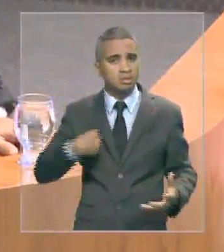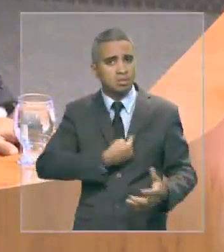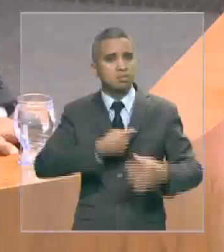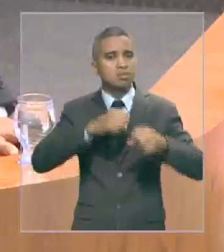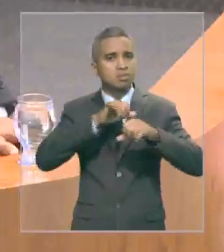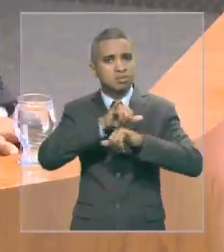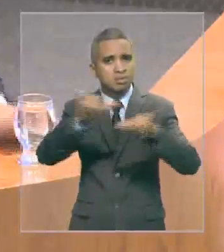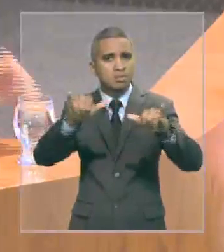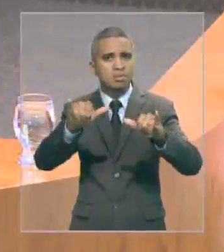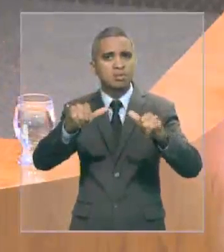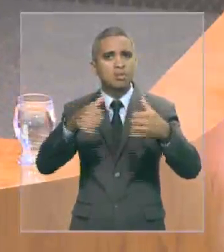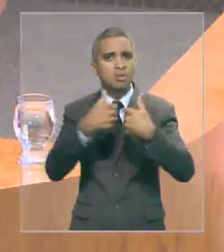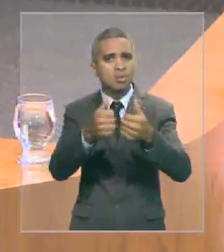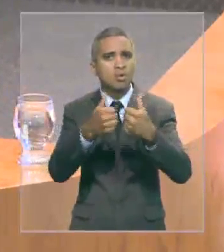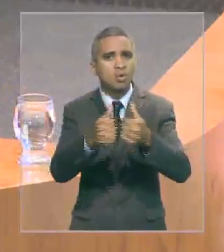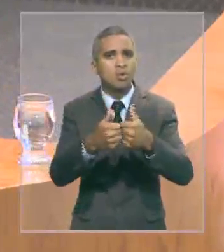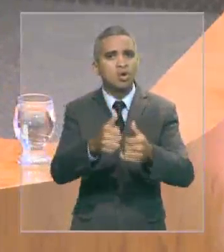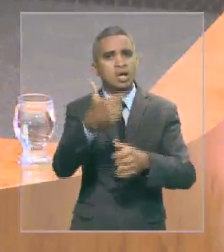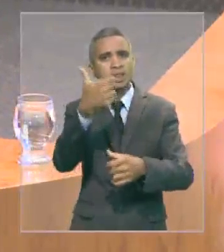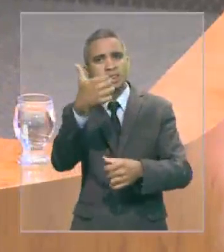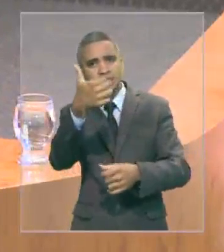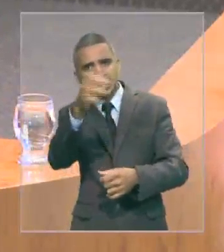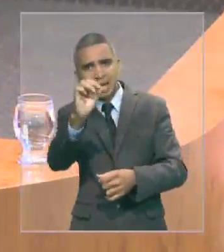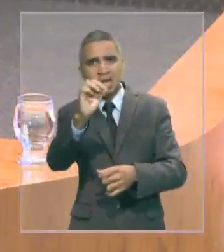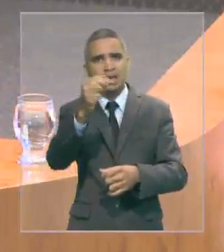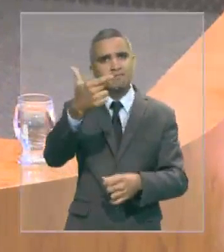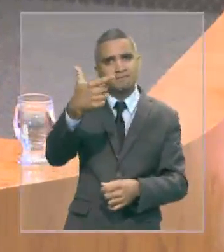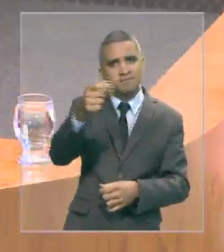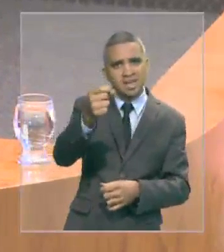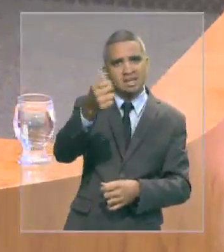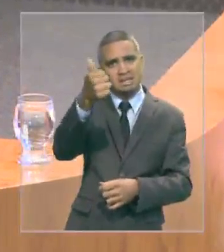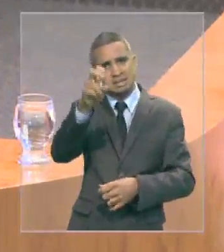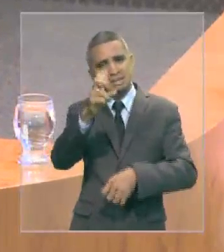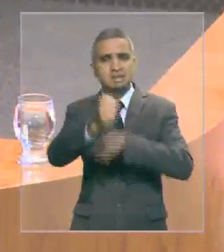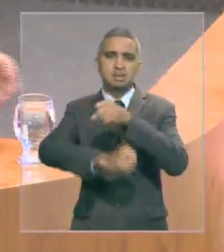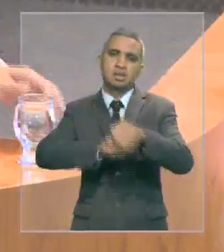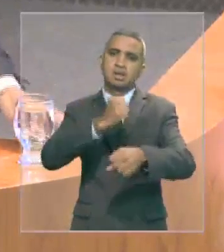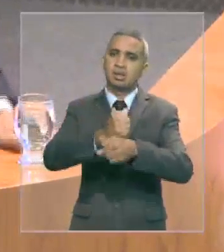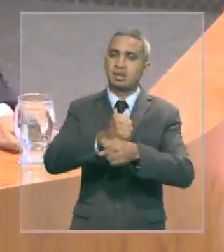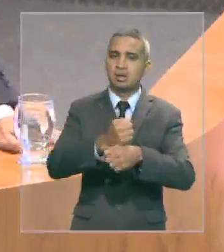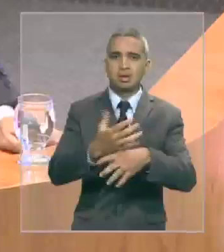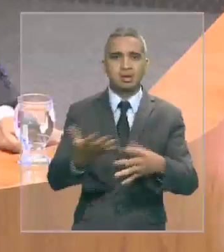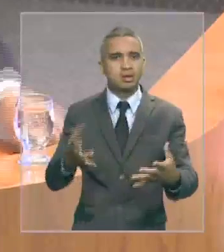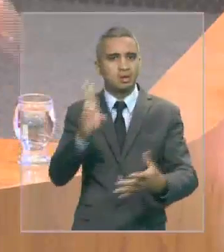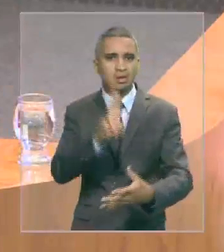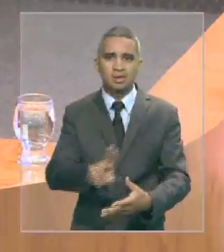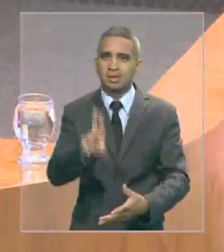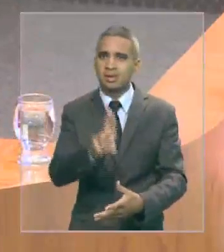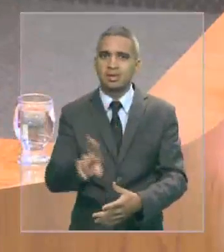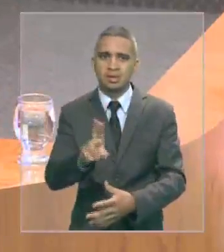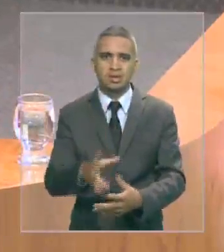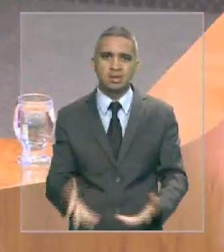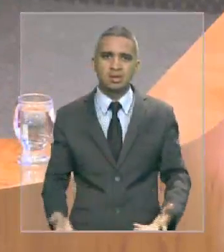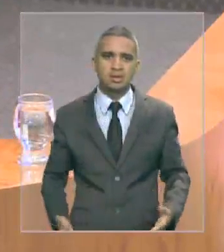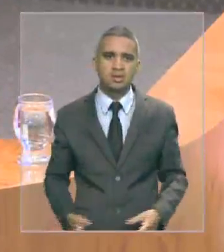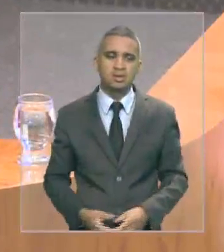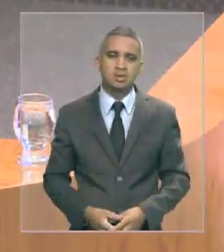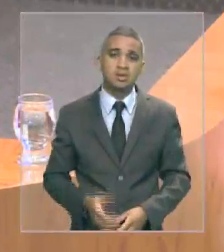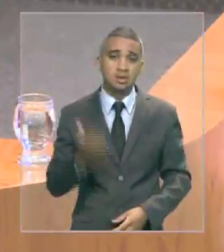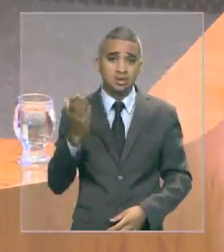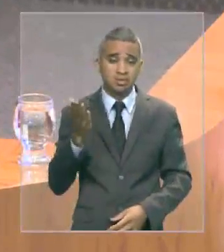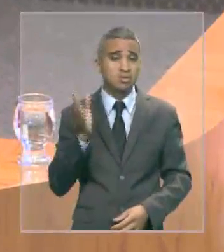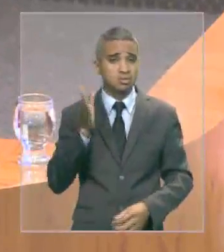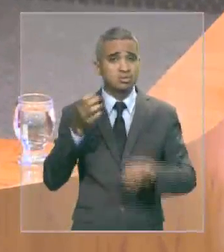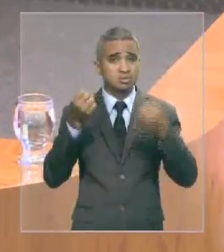ônibus de 10, 15 ou 20 anos. Mas isso é pequeno se comparado ao que o Ludovicense enfrenta, como Vossa Excelência já falou,